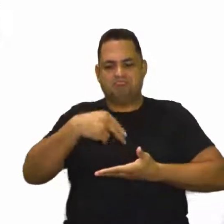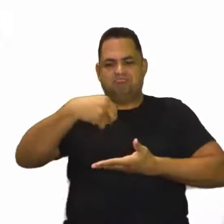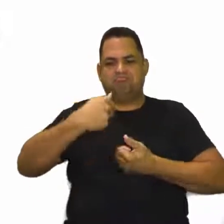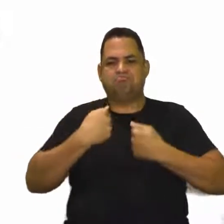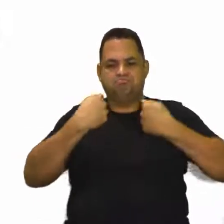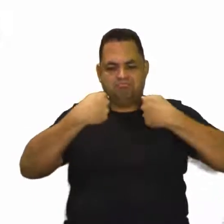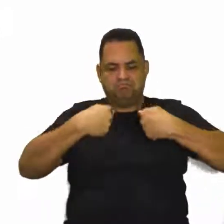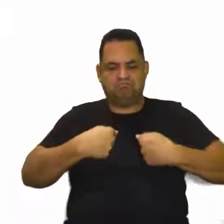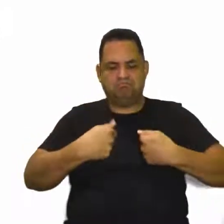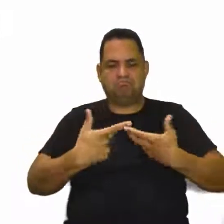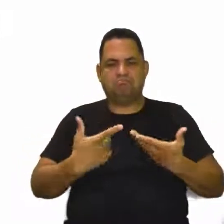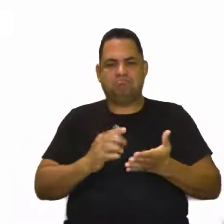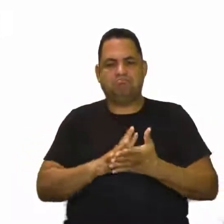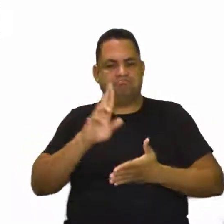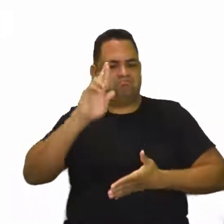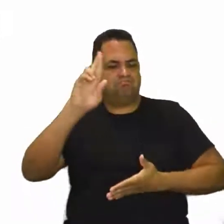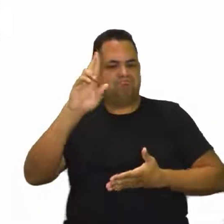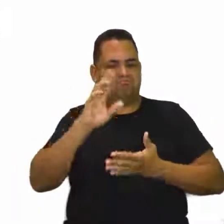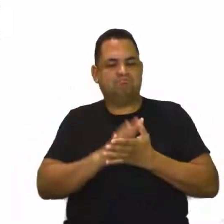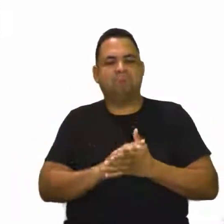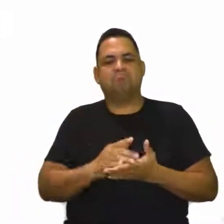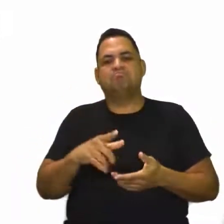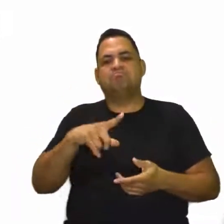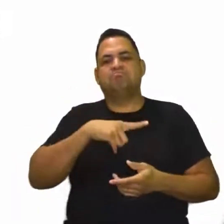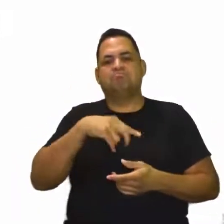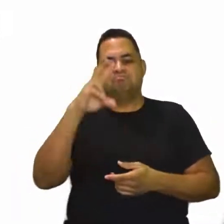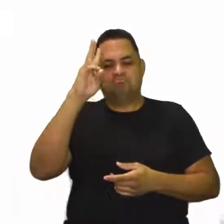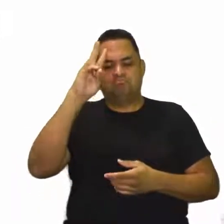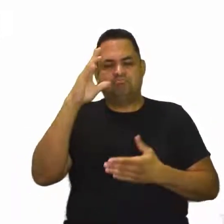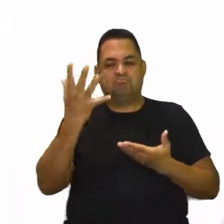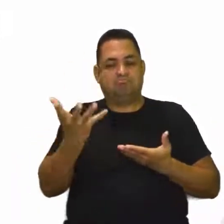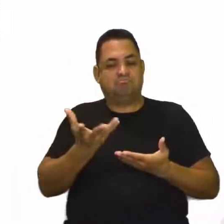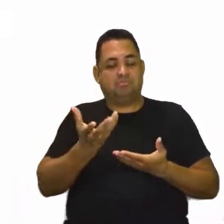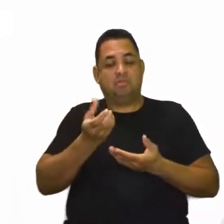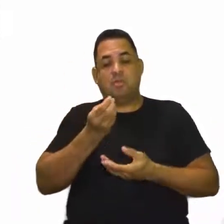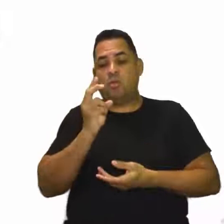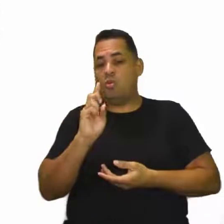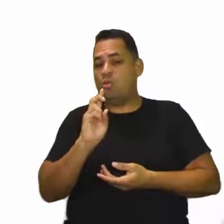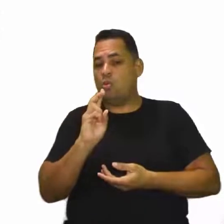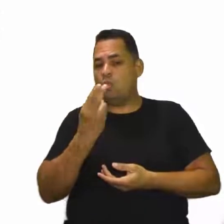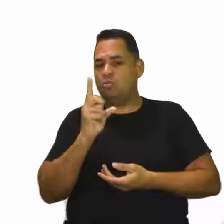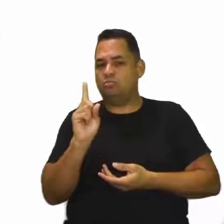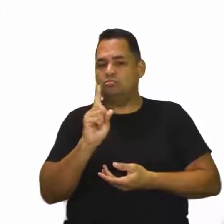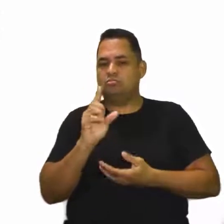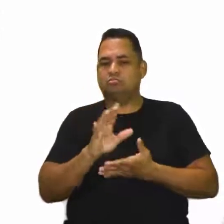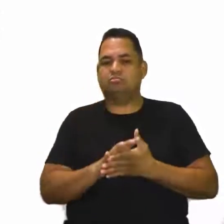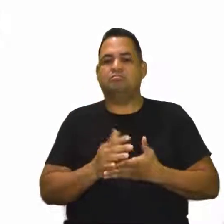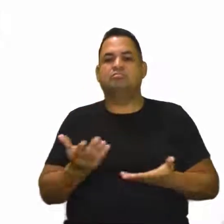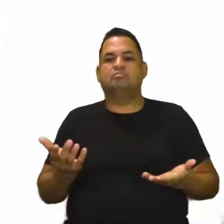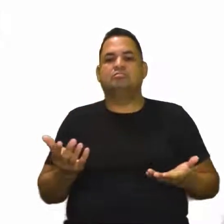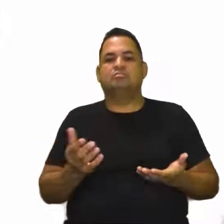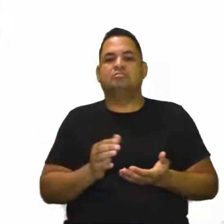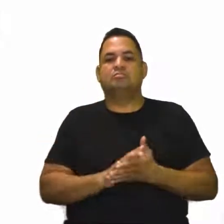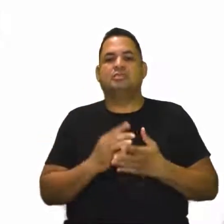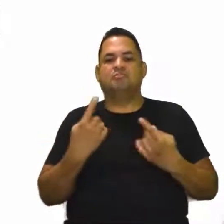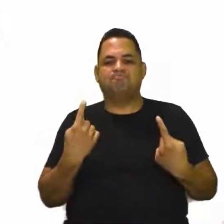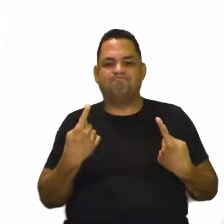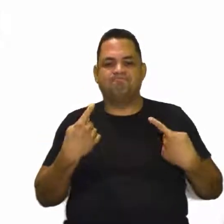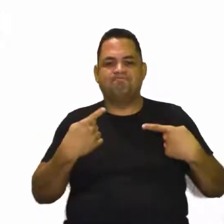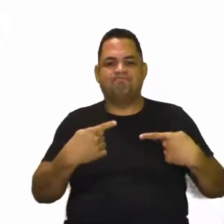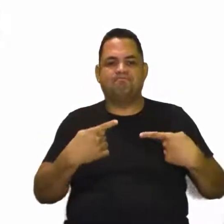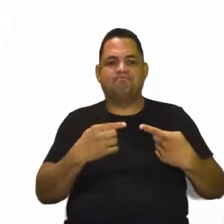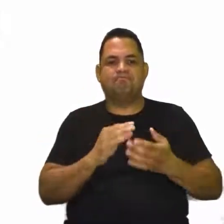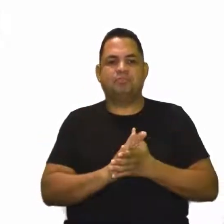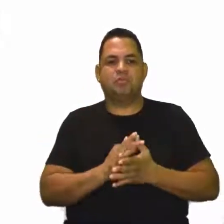postura e fizeram história. Querendo ou não, fizeram história. Eles sofriam oposição